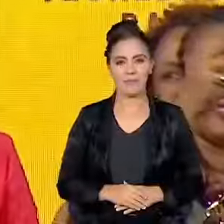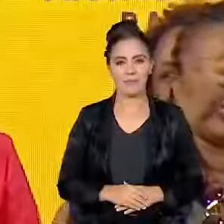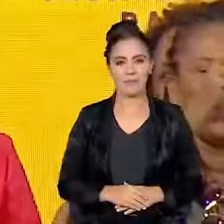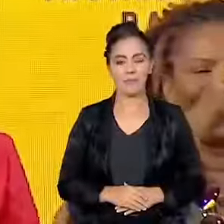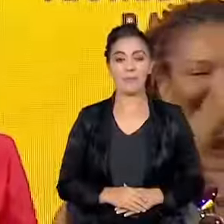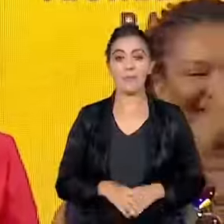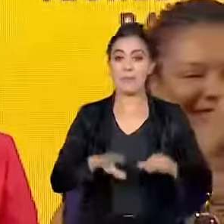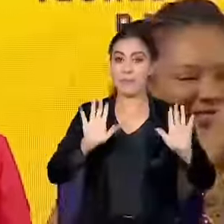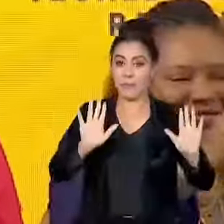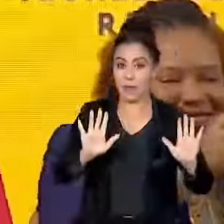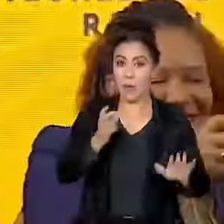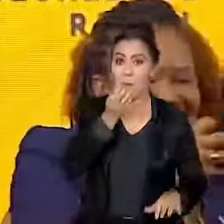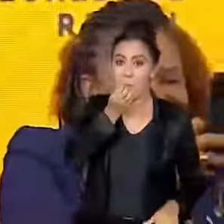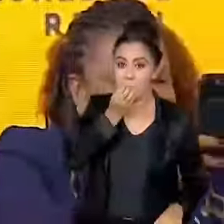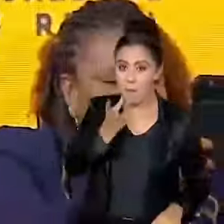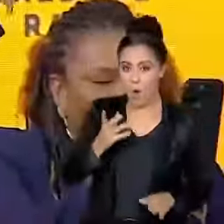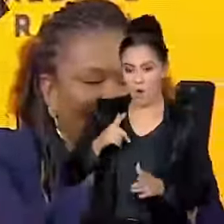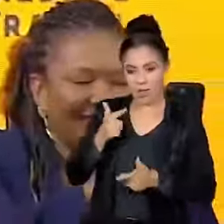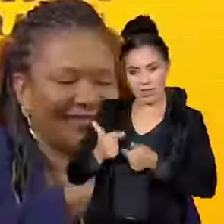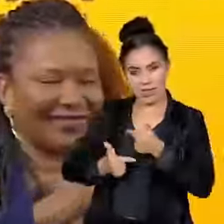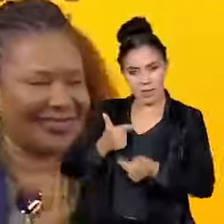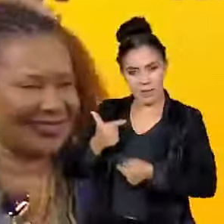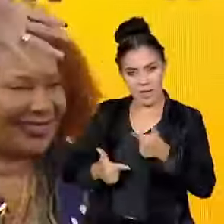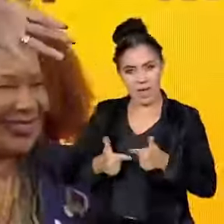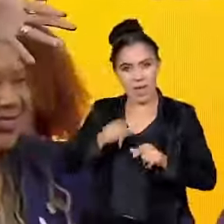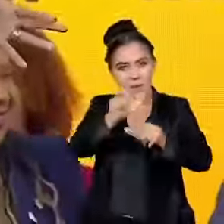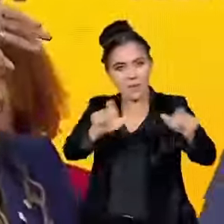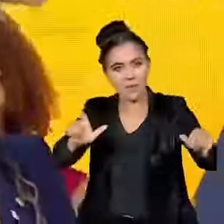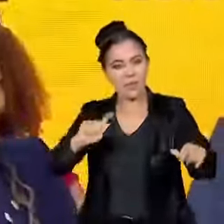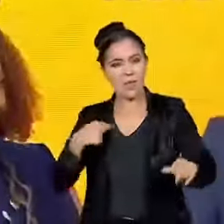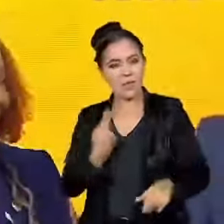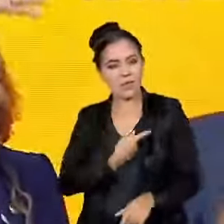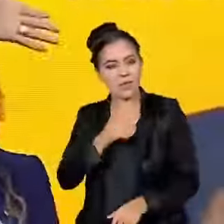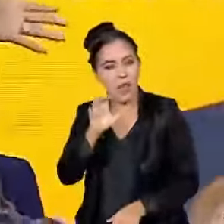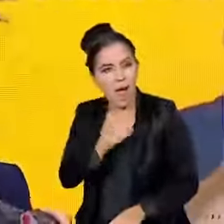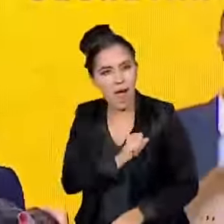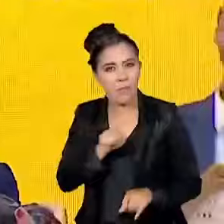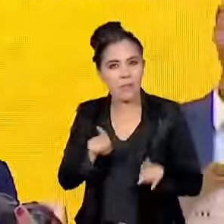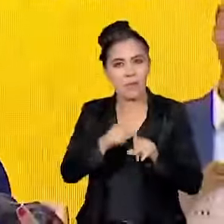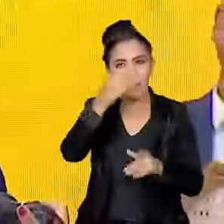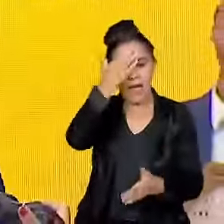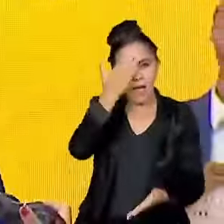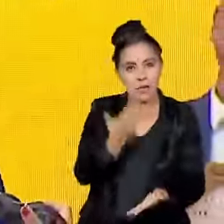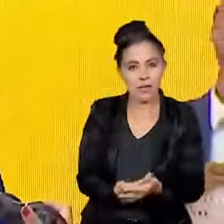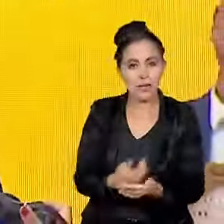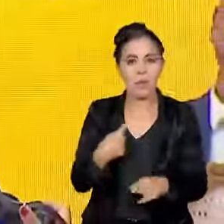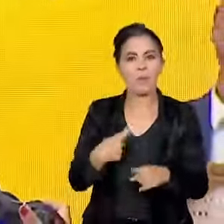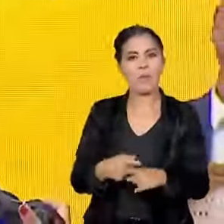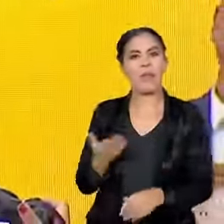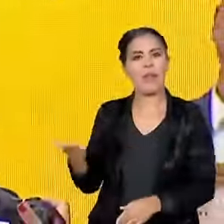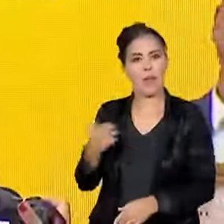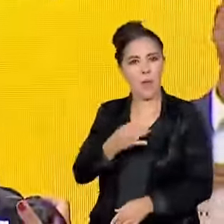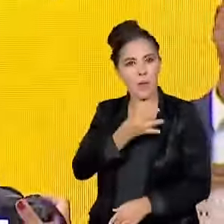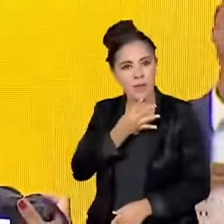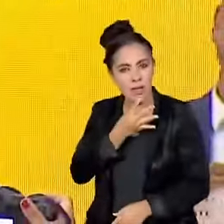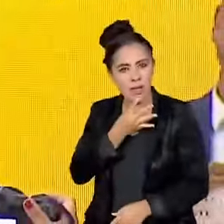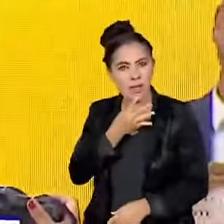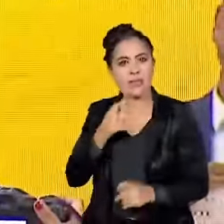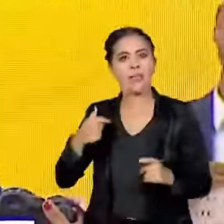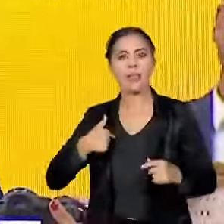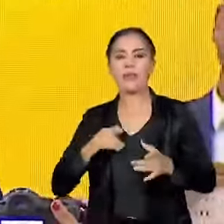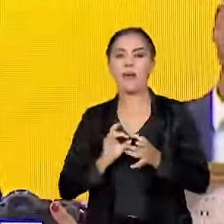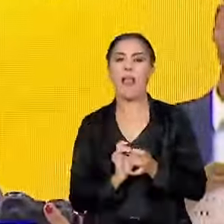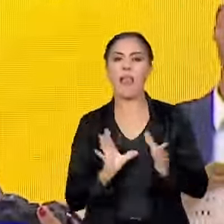Bom dia! Ó, o bom de trabalhar com quem a gente ama e acredita é porque ele conhece e a gente pode ser quem a gente é.